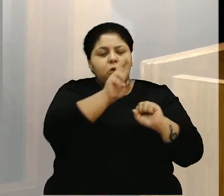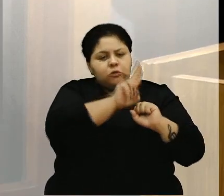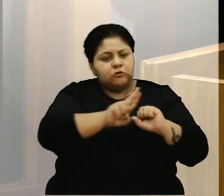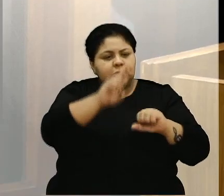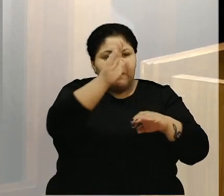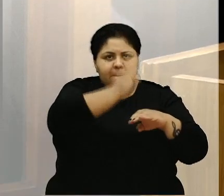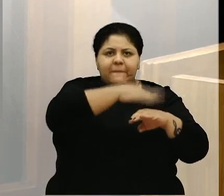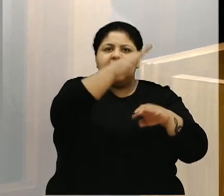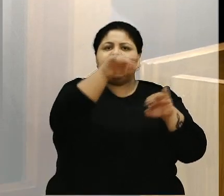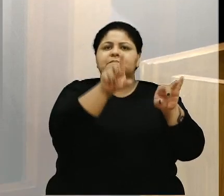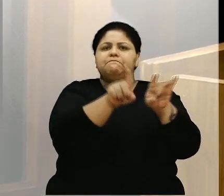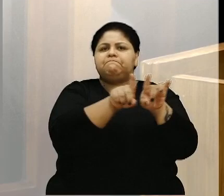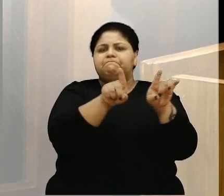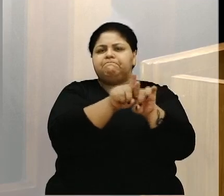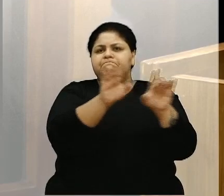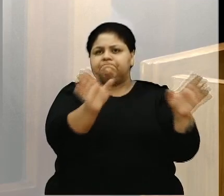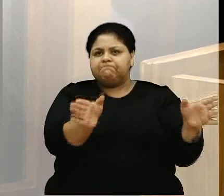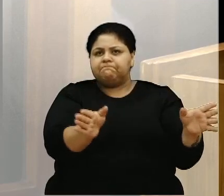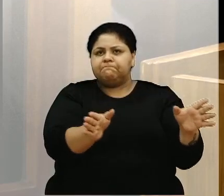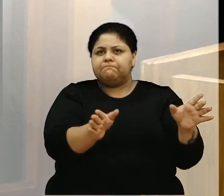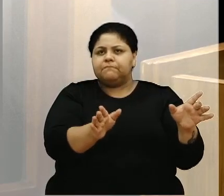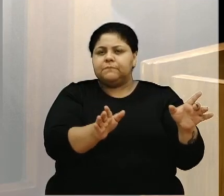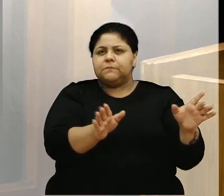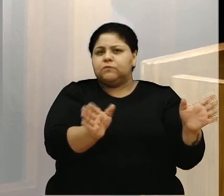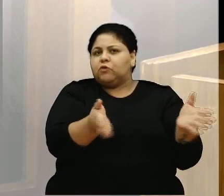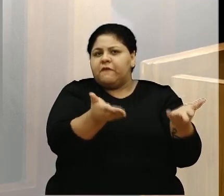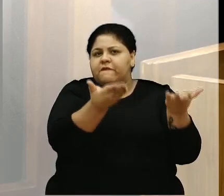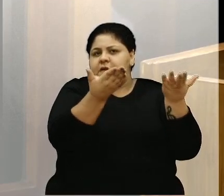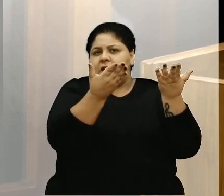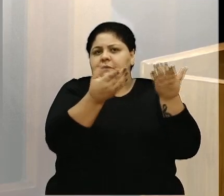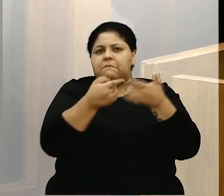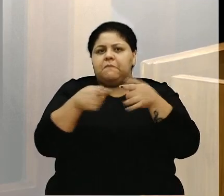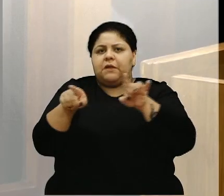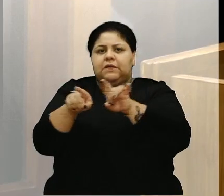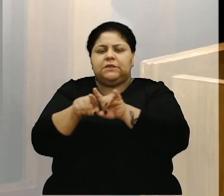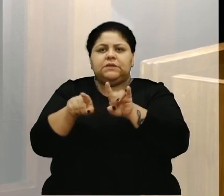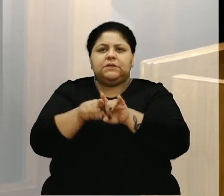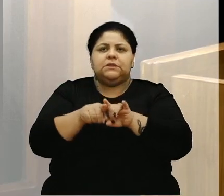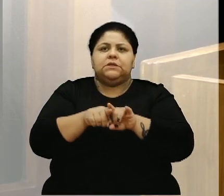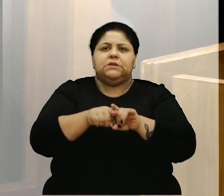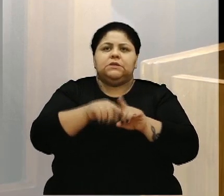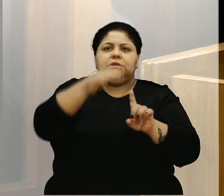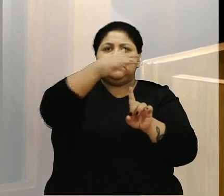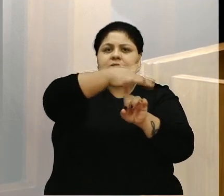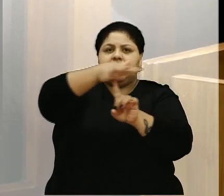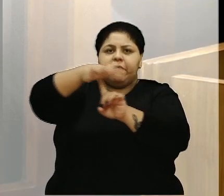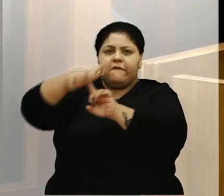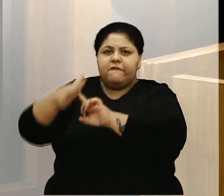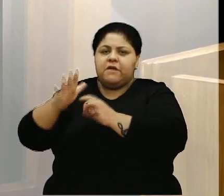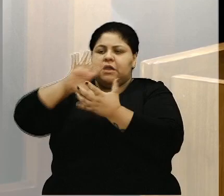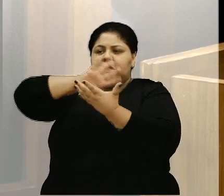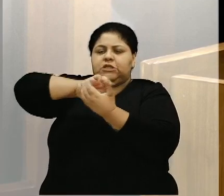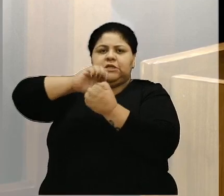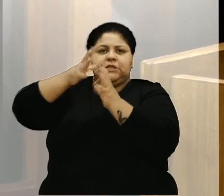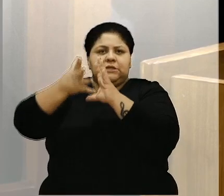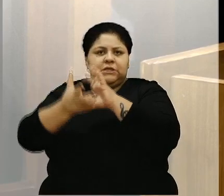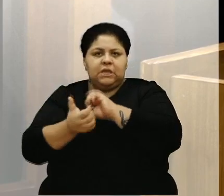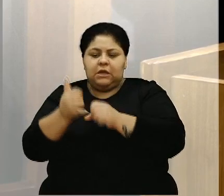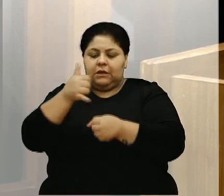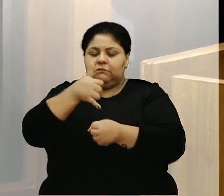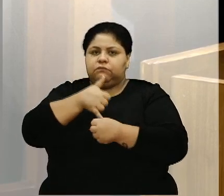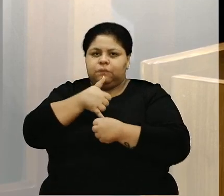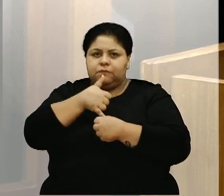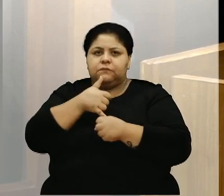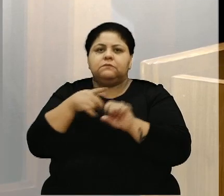essas praças com eventos, não só eventos também, como a feira de artesanato, como machada e outras atrações,